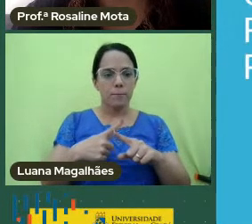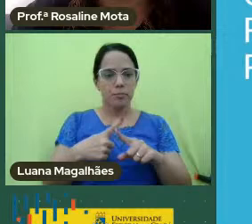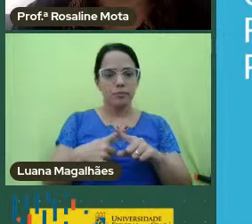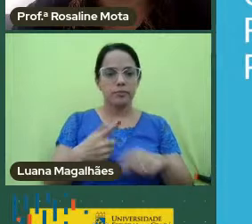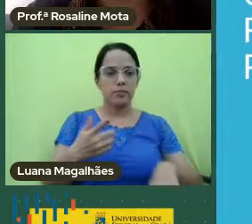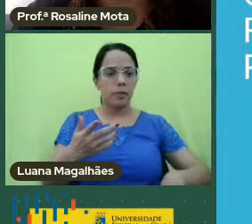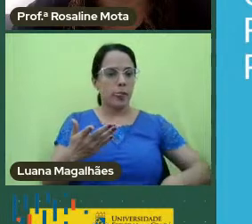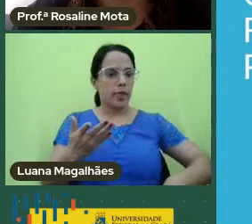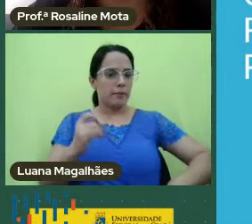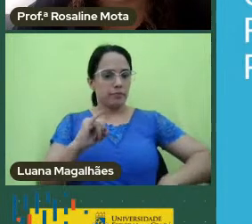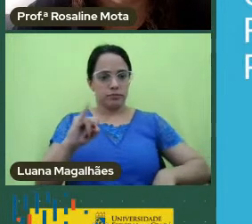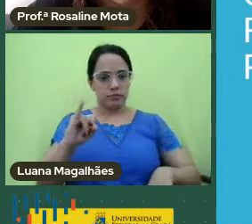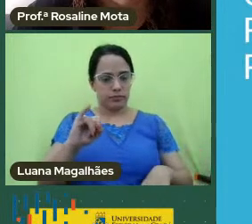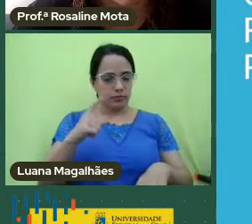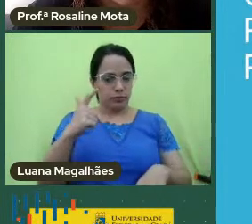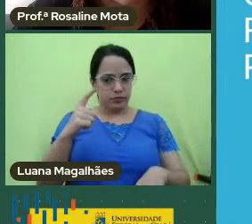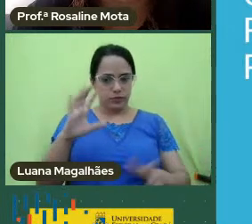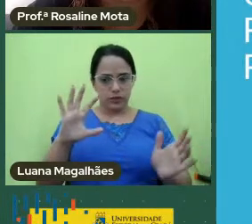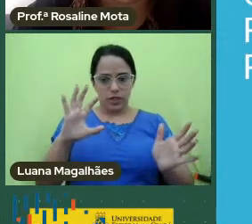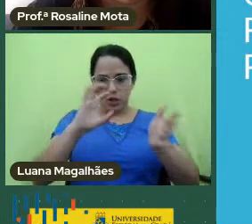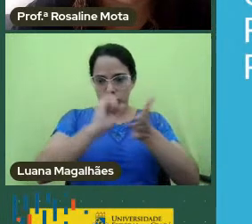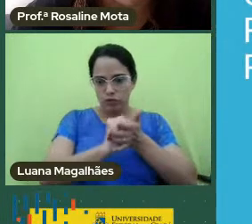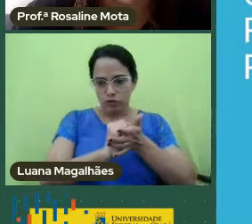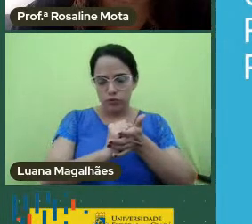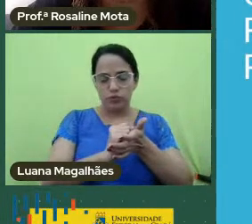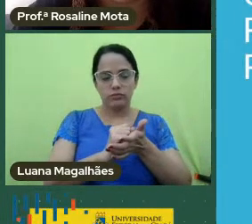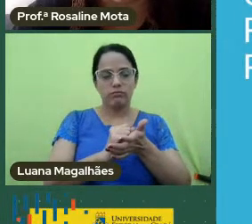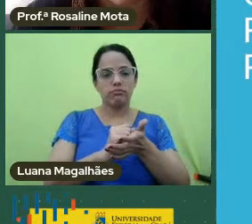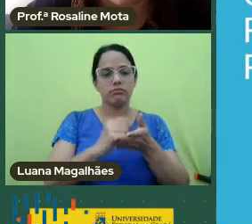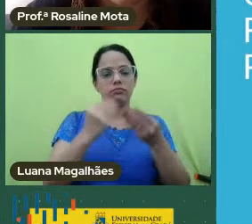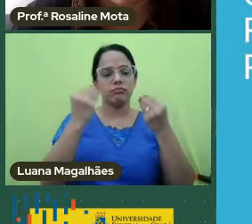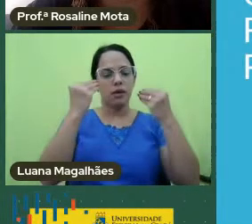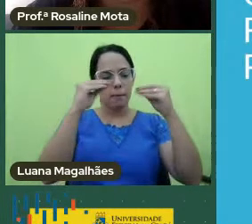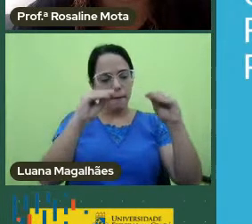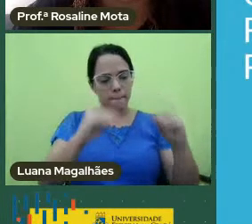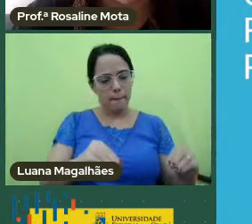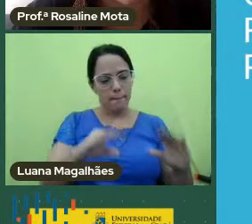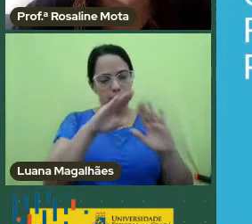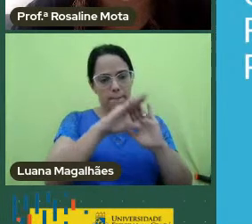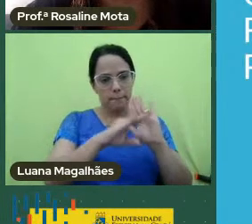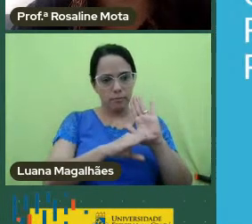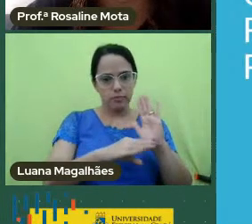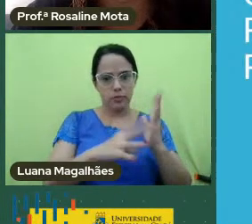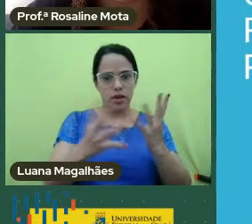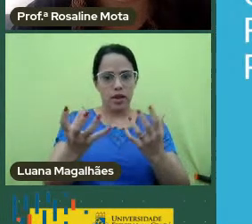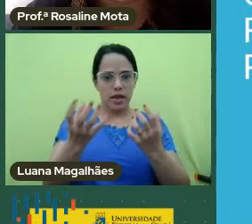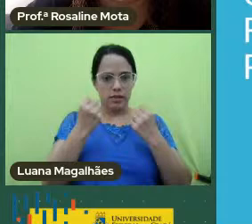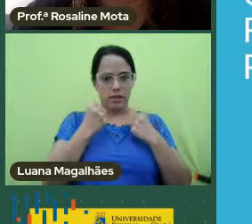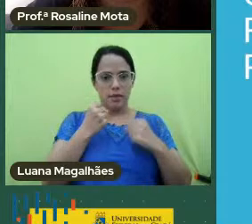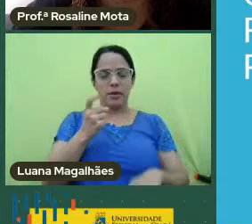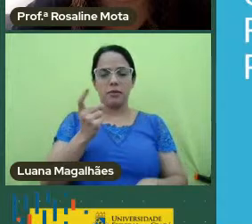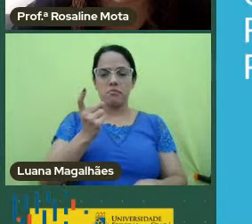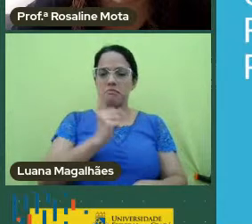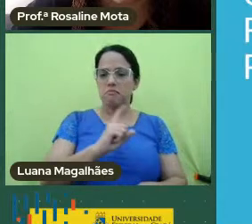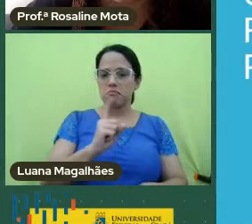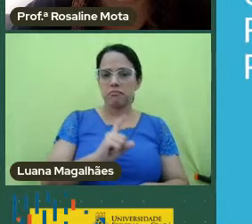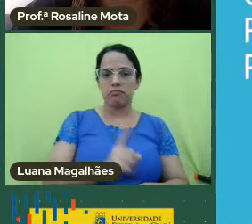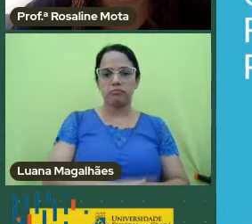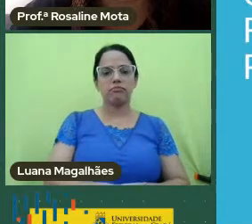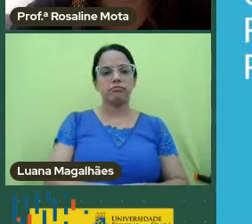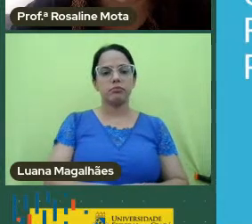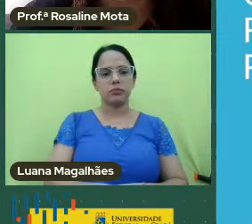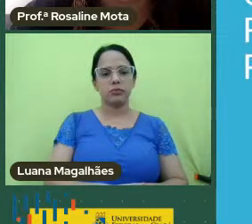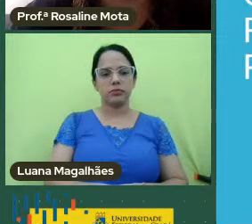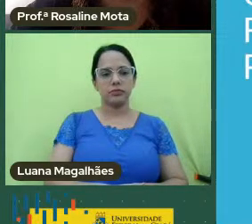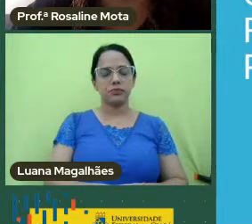se você não registra um procedimento no prontuário, você não recebe por aquele procedimento. E